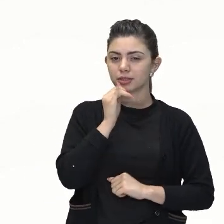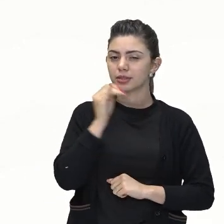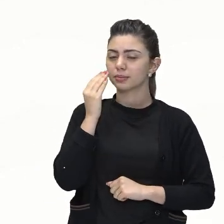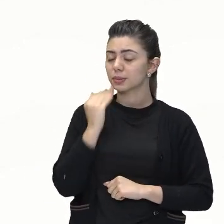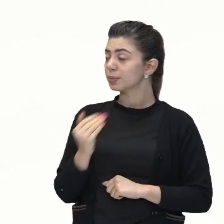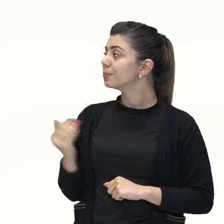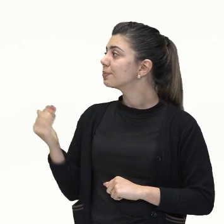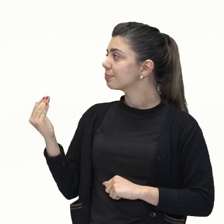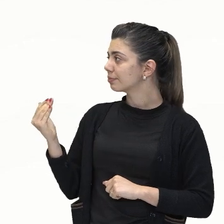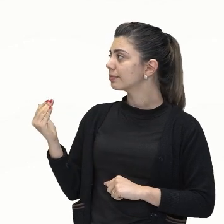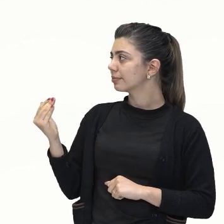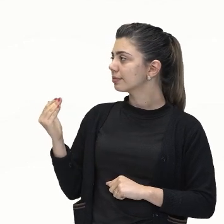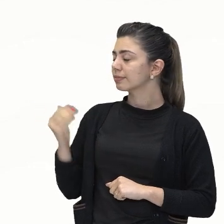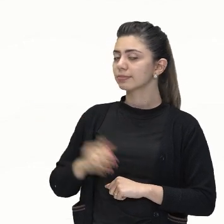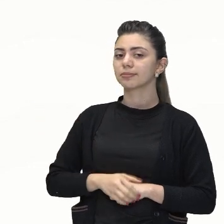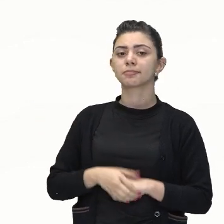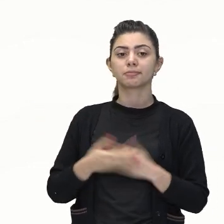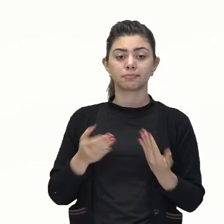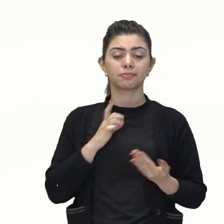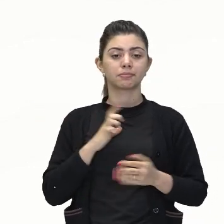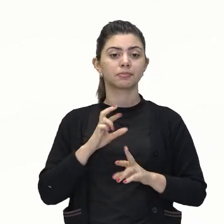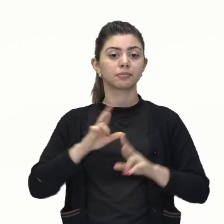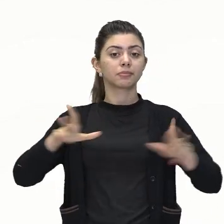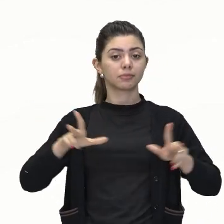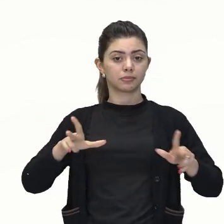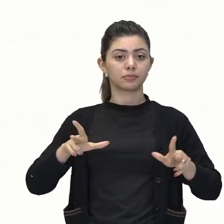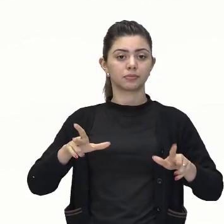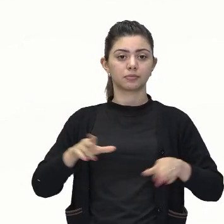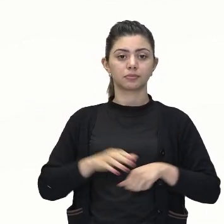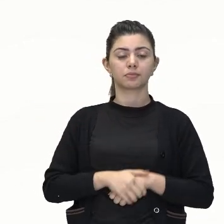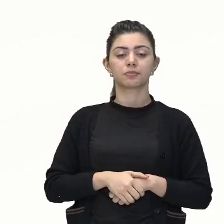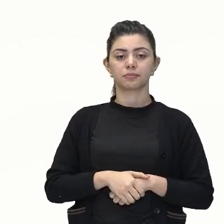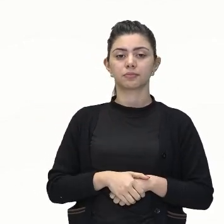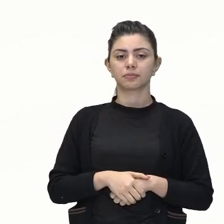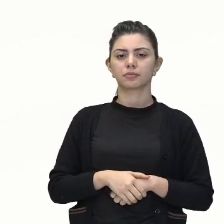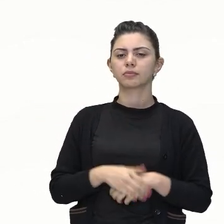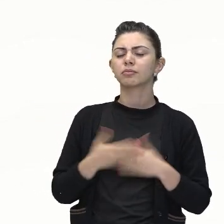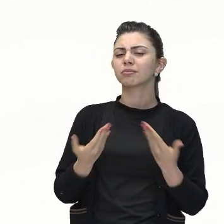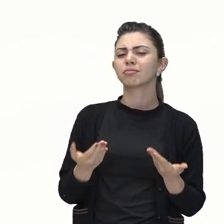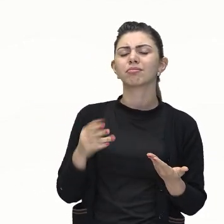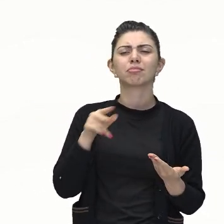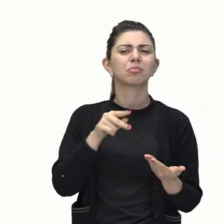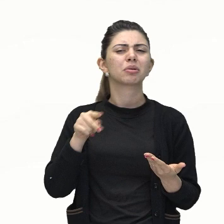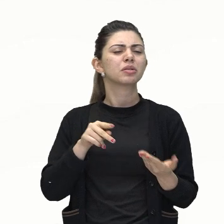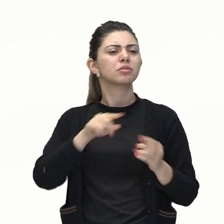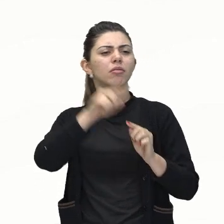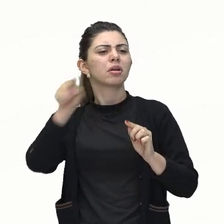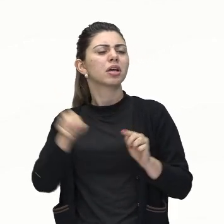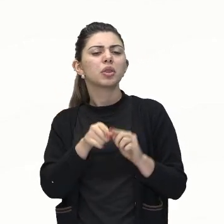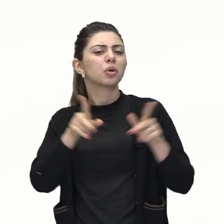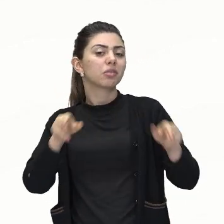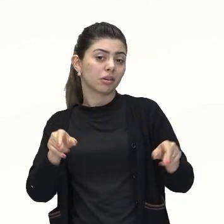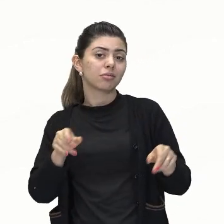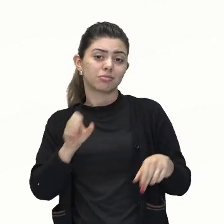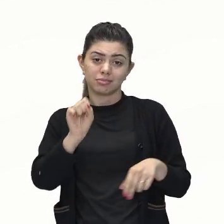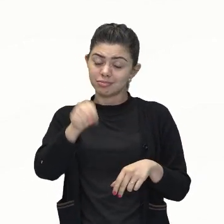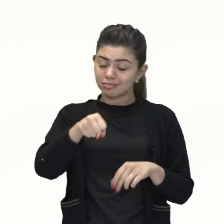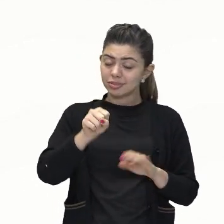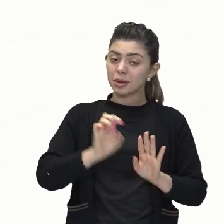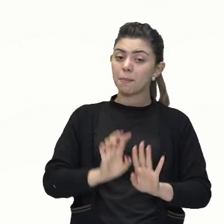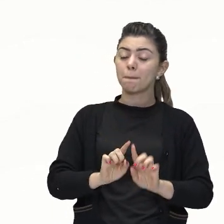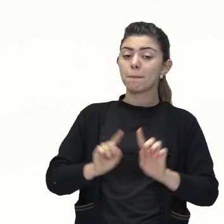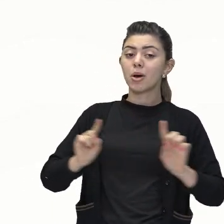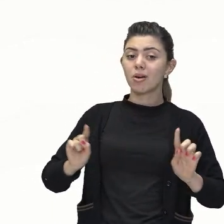vejamos, nós temos aí a diferença, circunferência e círculo. Mas professor, tudo é redondo. Sim, tudo é redondo.